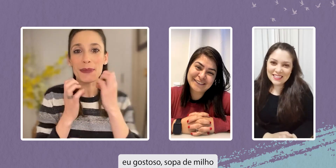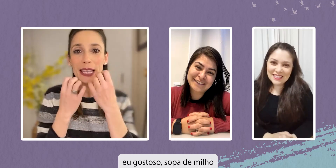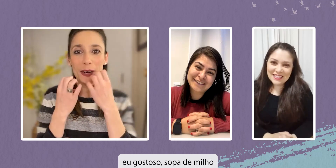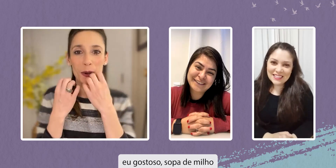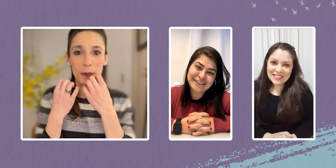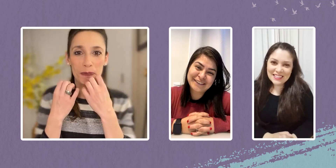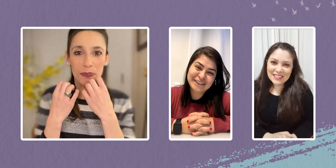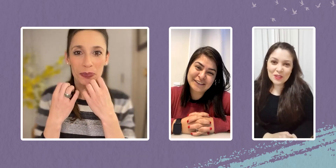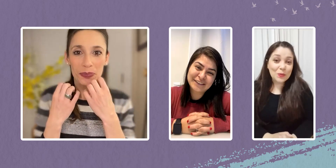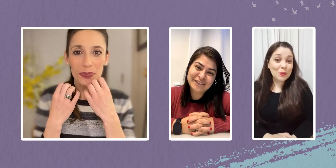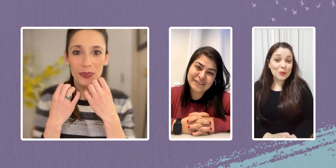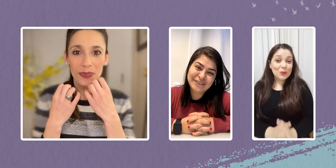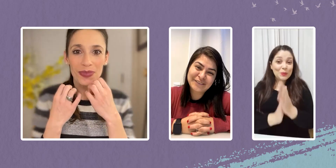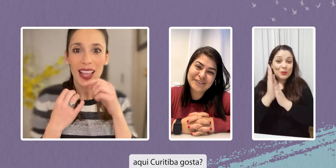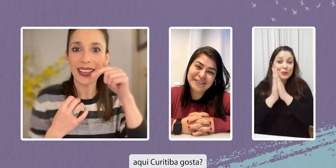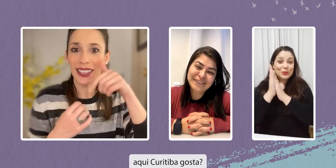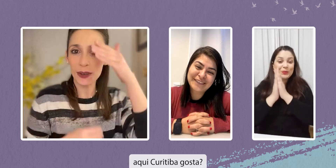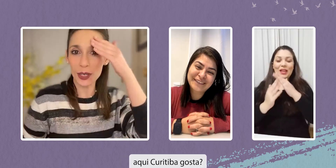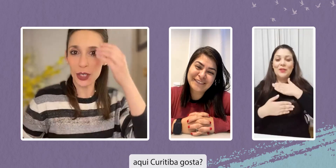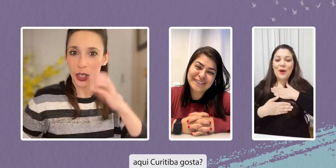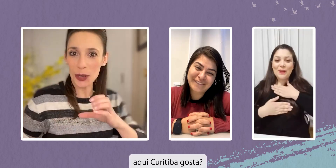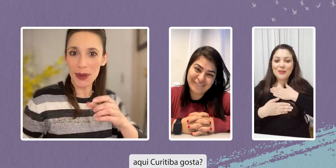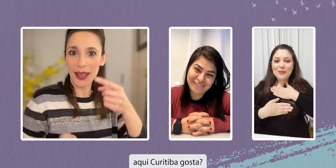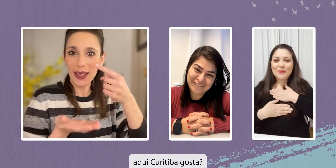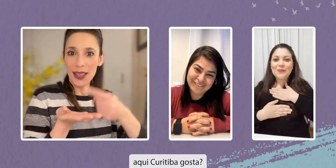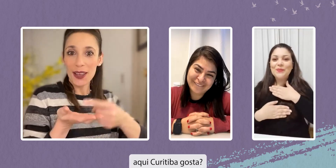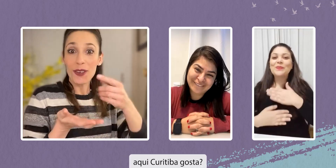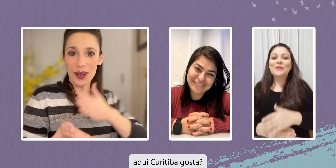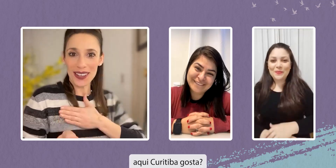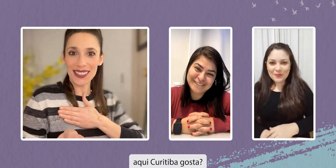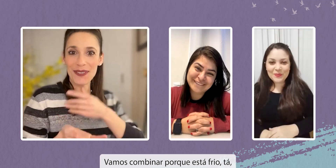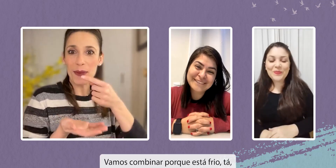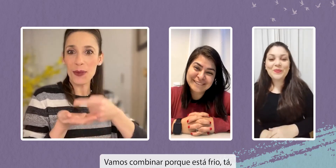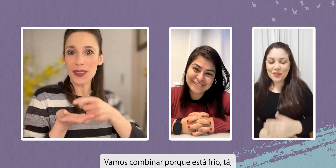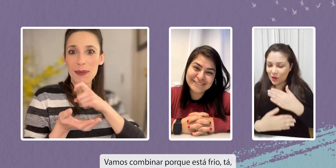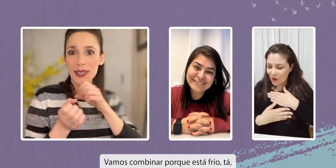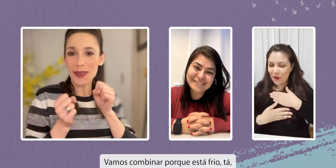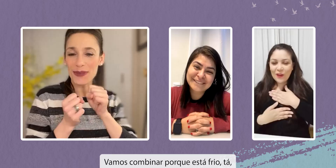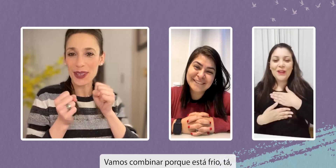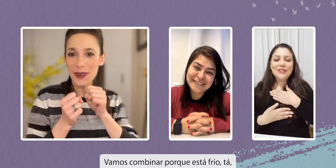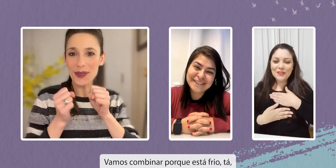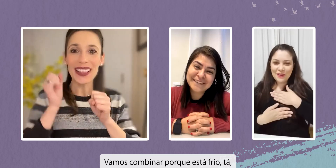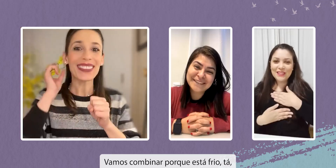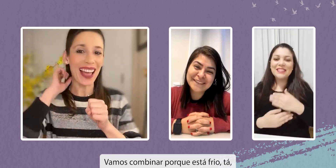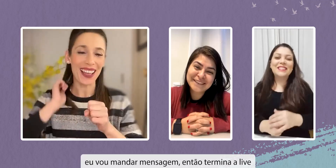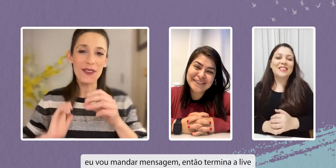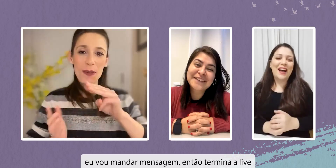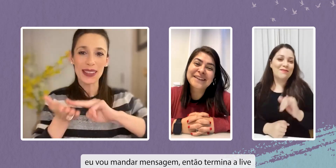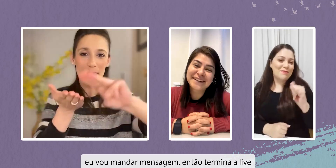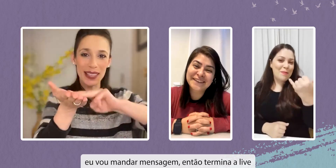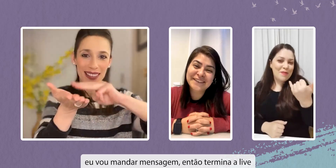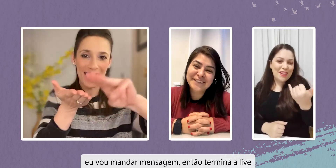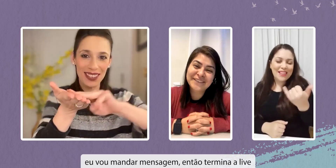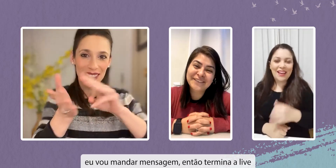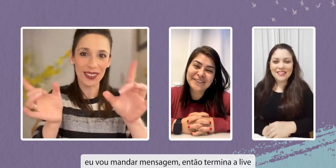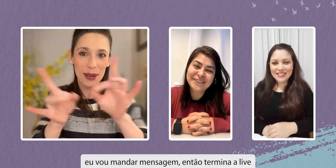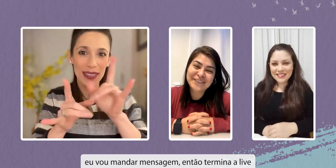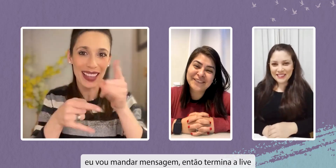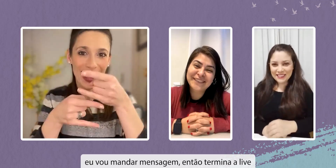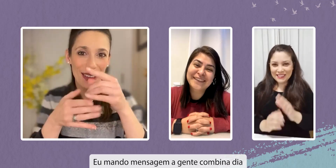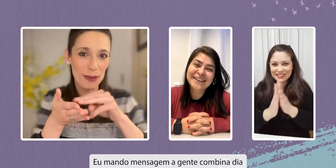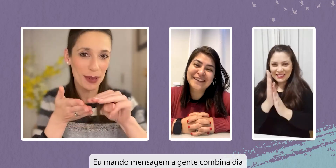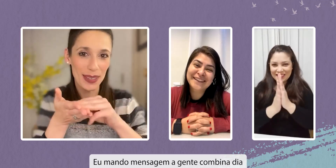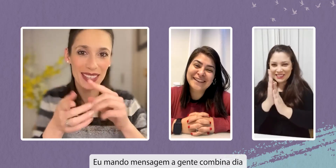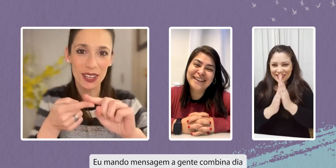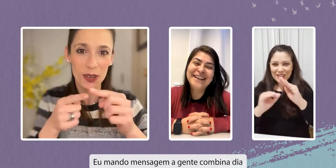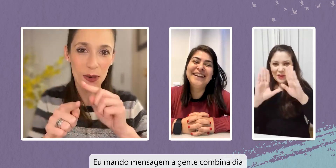Sopa de milho, aqui em Curitiba. Gosta? Vamos combinar porque tá frio? Tá, eu vou mandar mensagem então. Termina